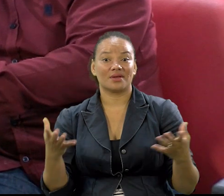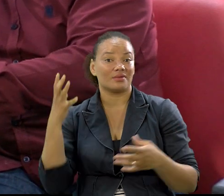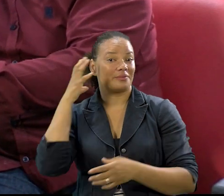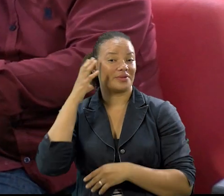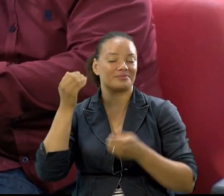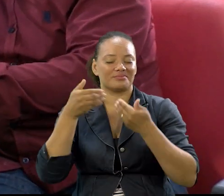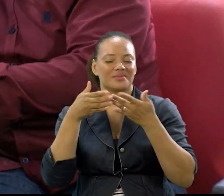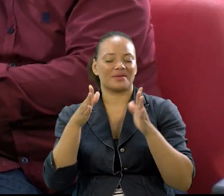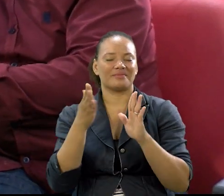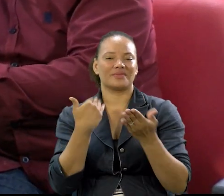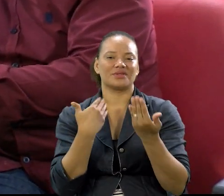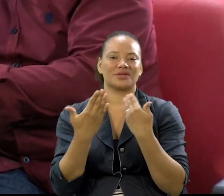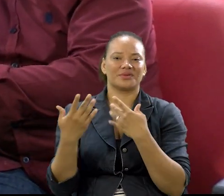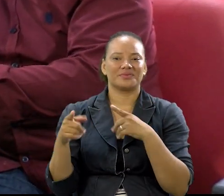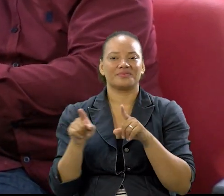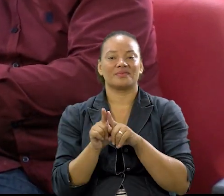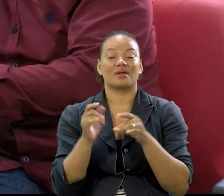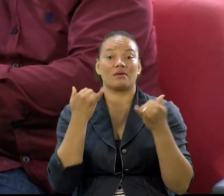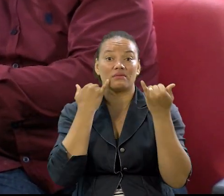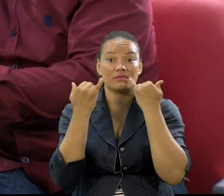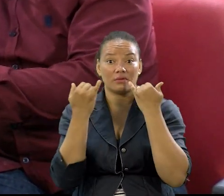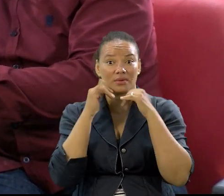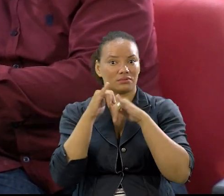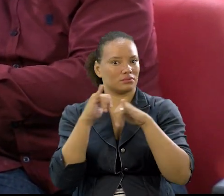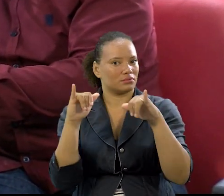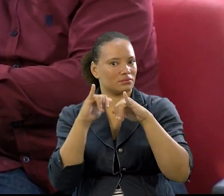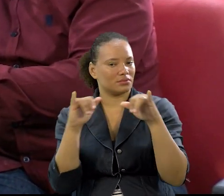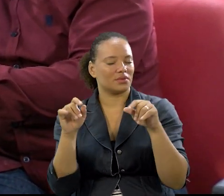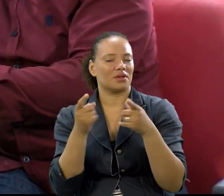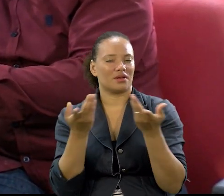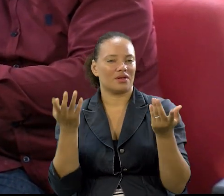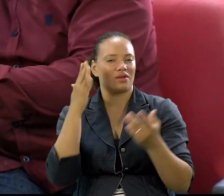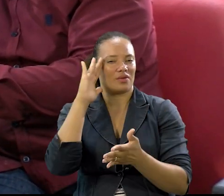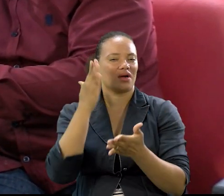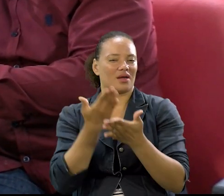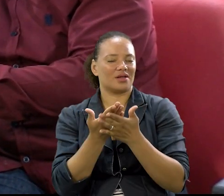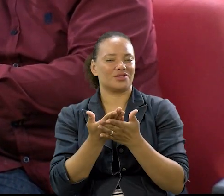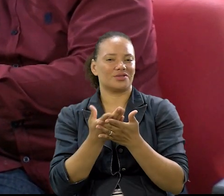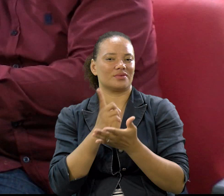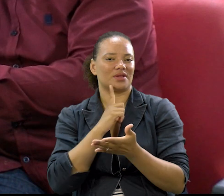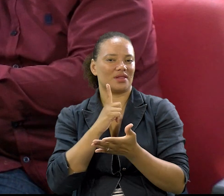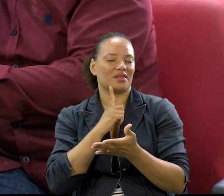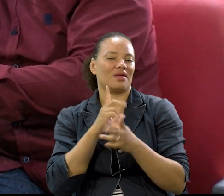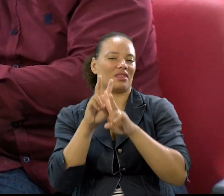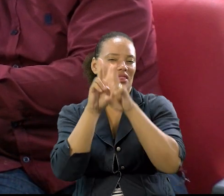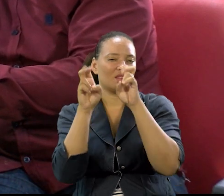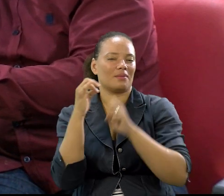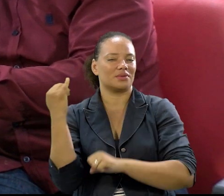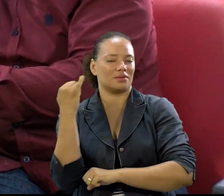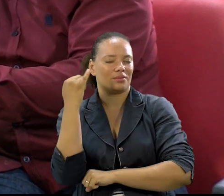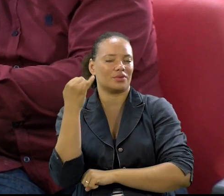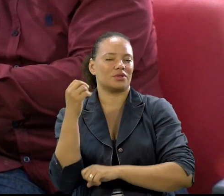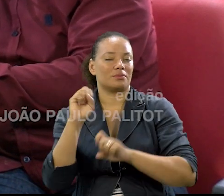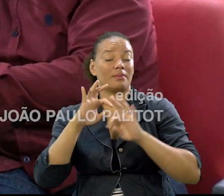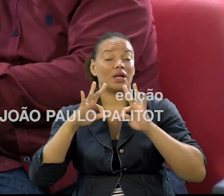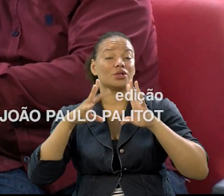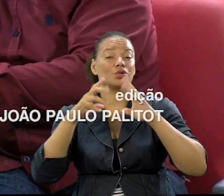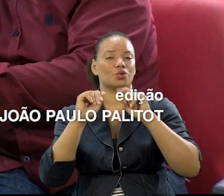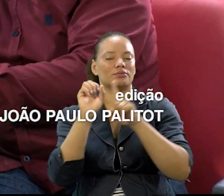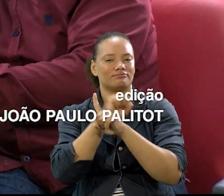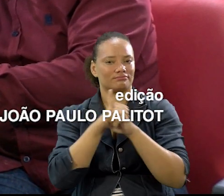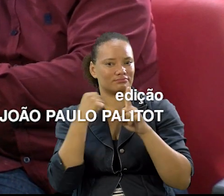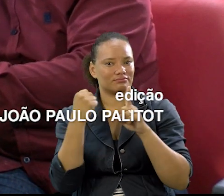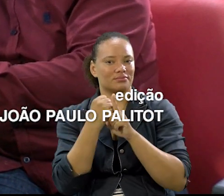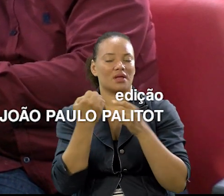podcast diálogo aberto que traz informações eu creio que o podcast diálogo aberto tá deixando tá trazendo aqui temas importantes pra sociedade